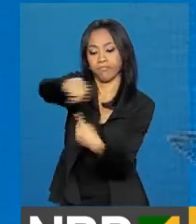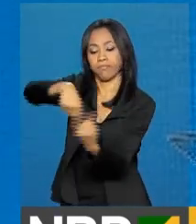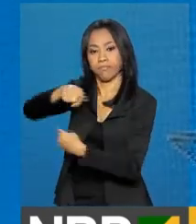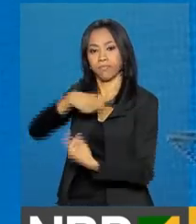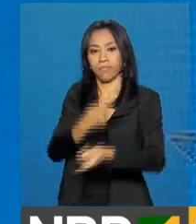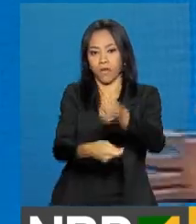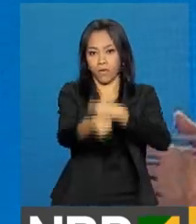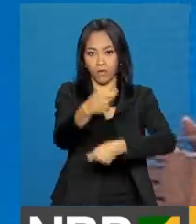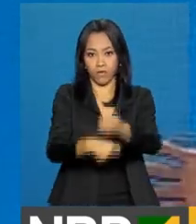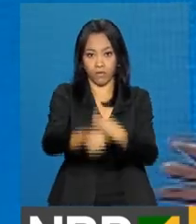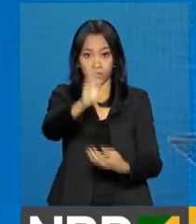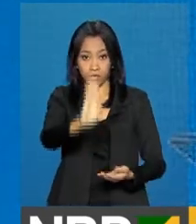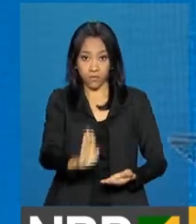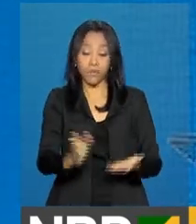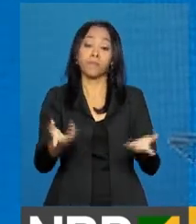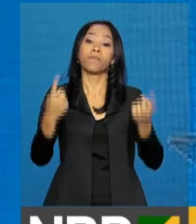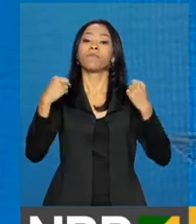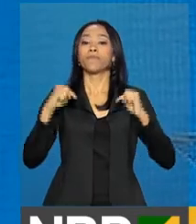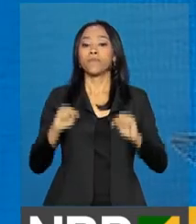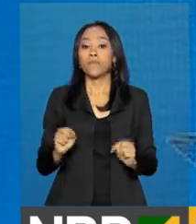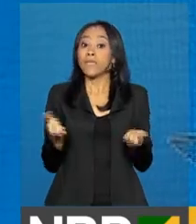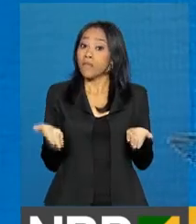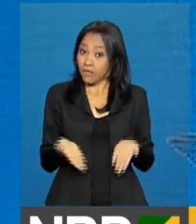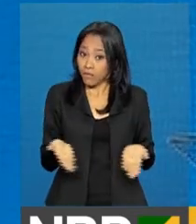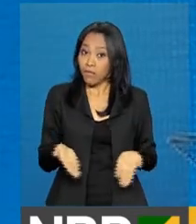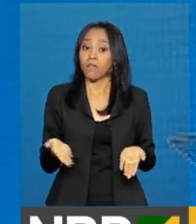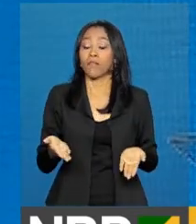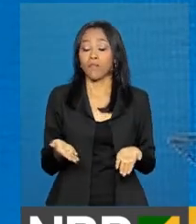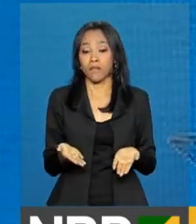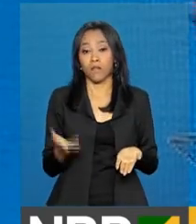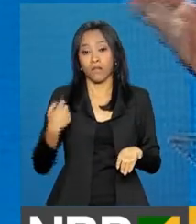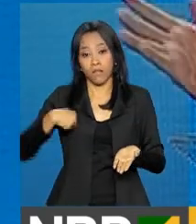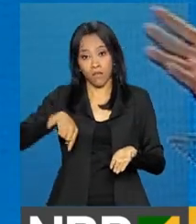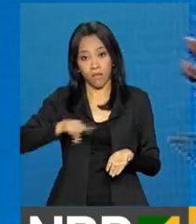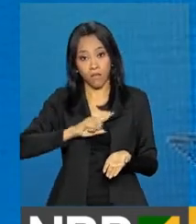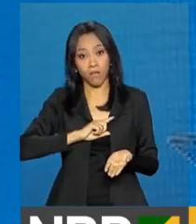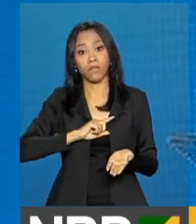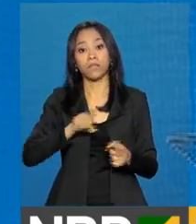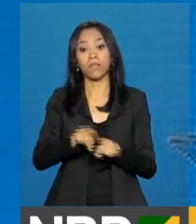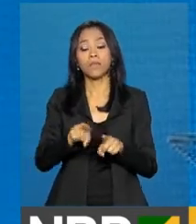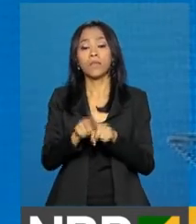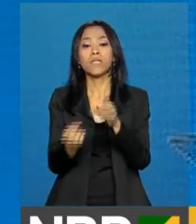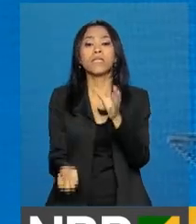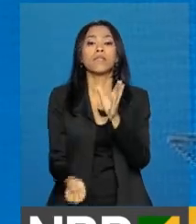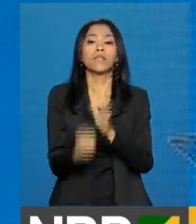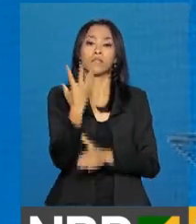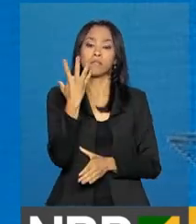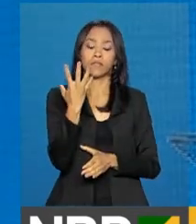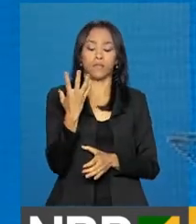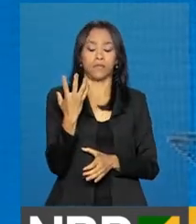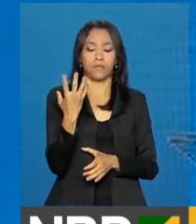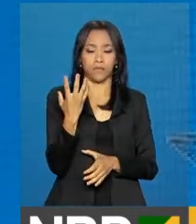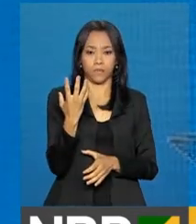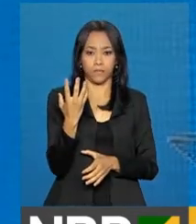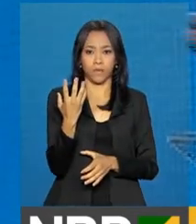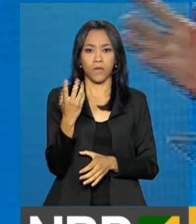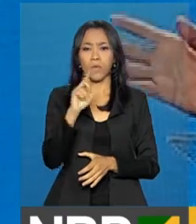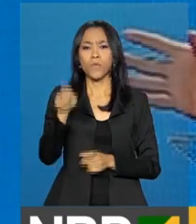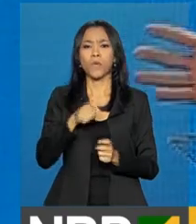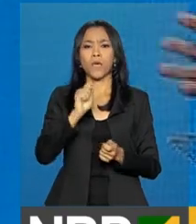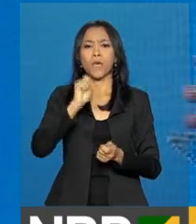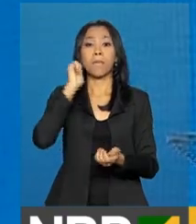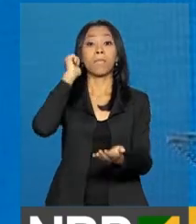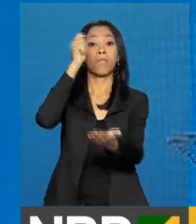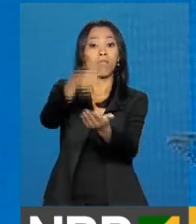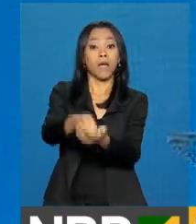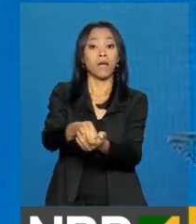né? E agora ainda, convenhamos, nós estamos lançando a pagamento das